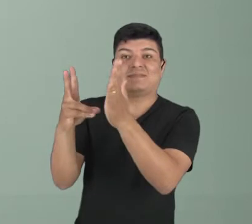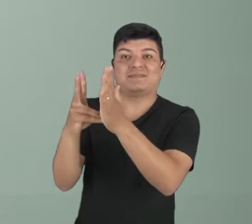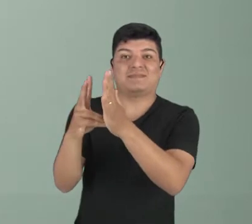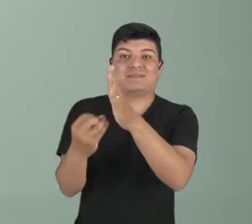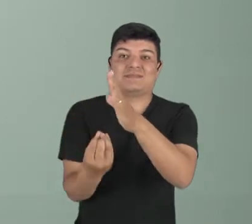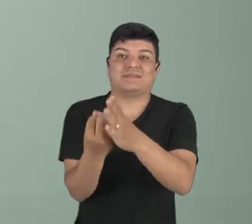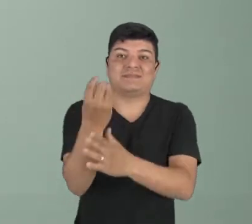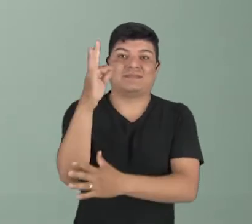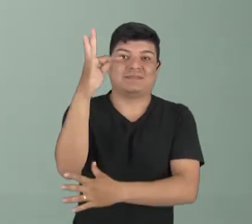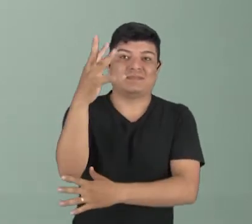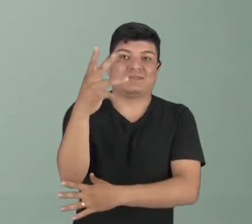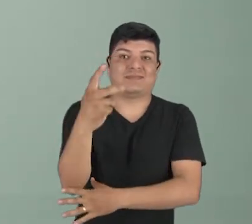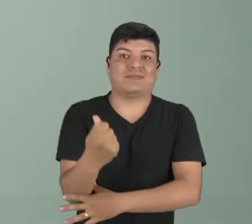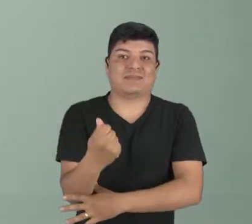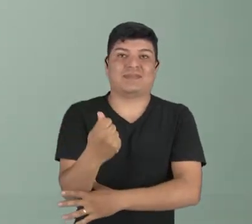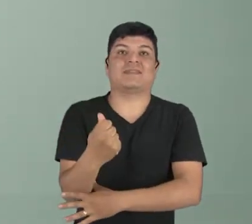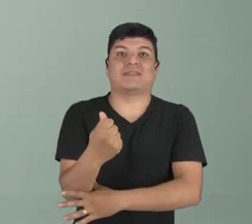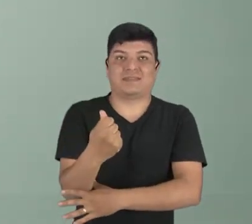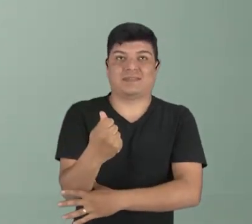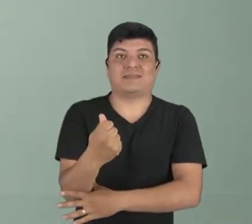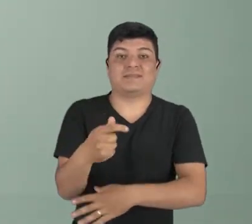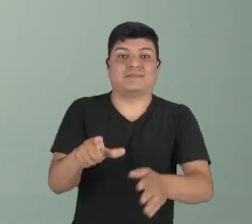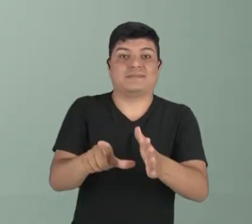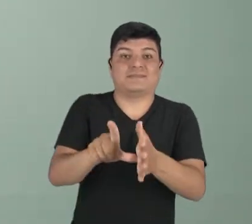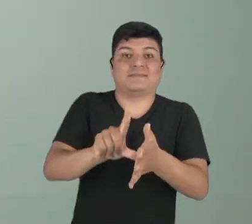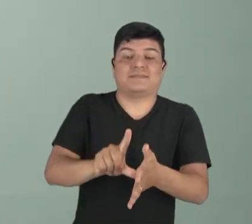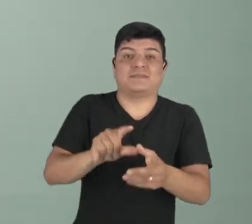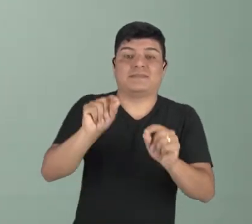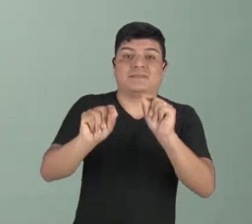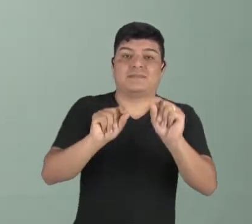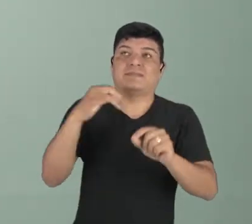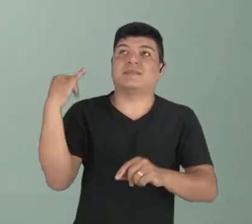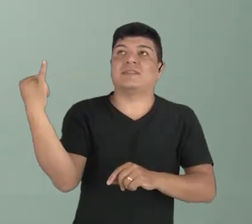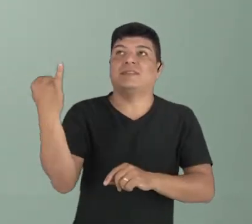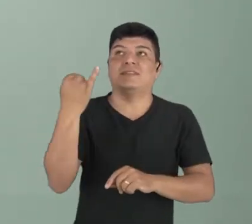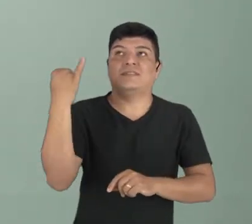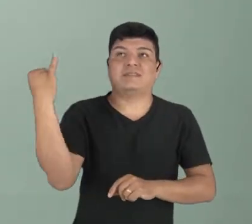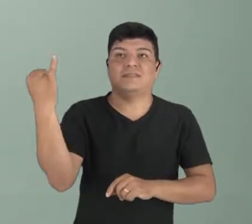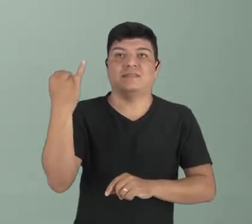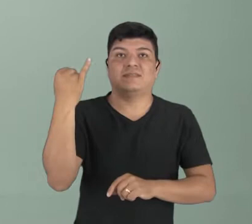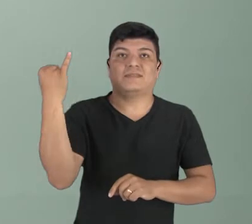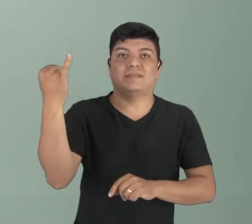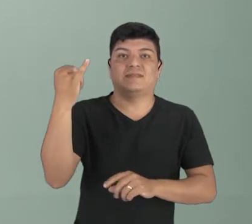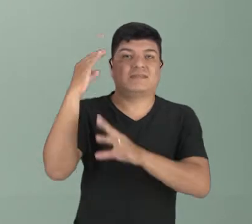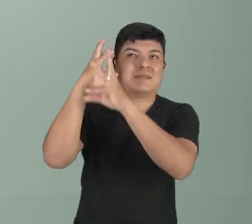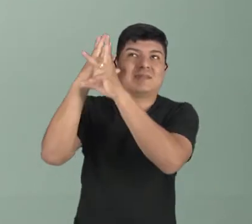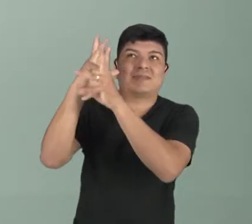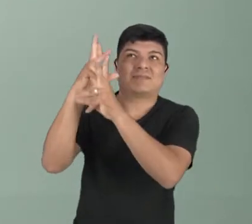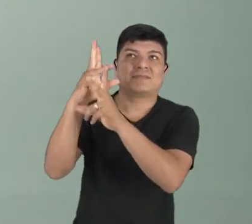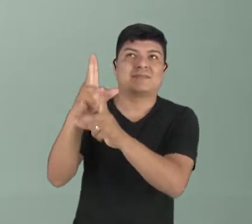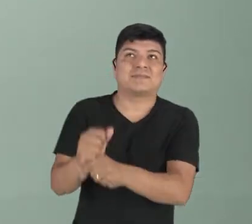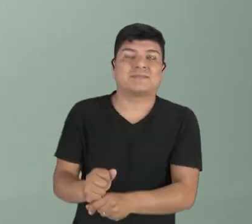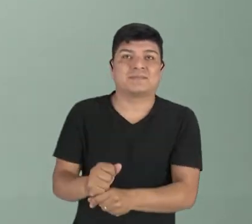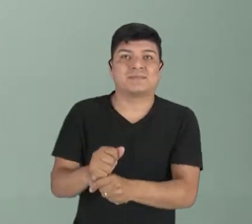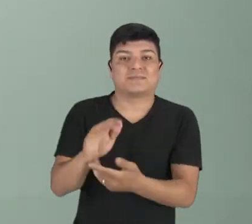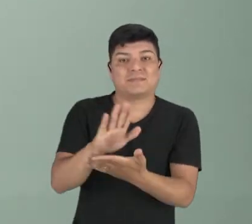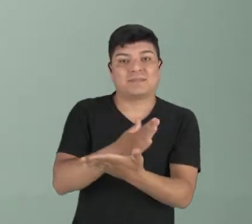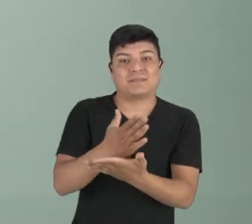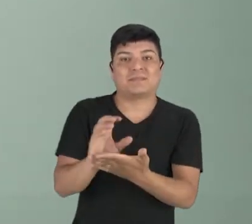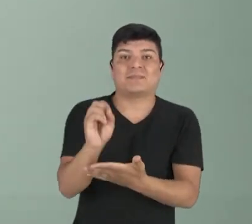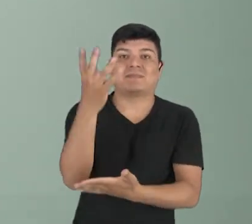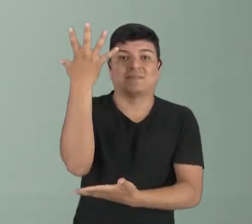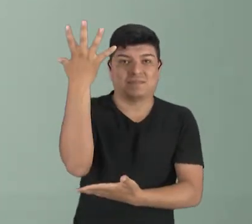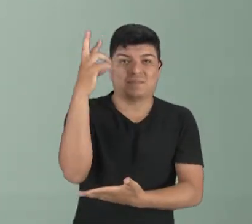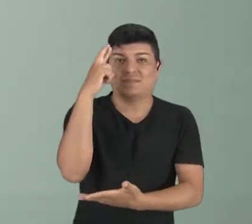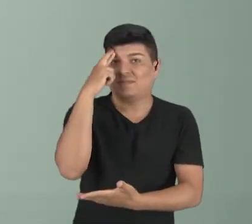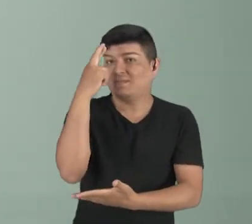de matrizes africanas. Galerinha, antes de mais nada, é interessante a gente relembrar alguns acontecimentos